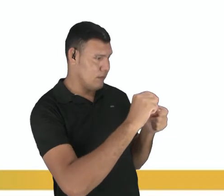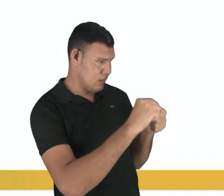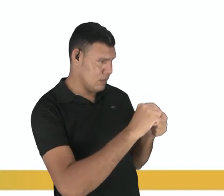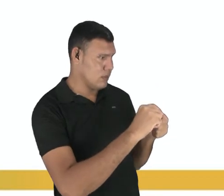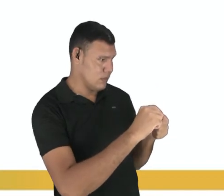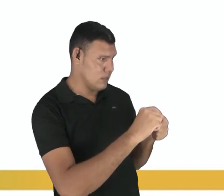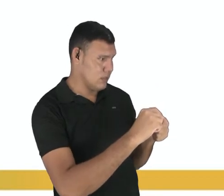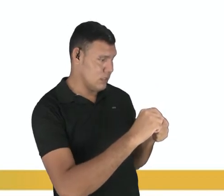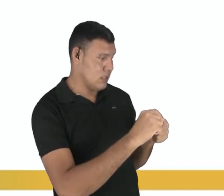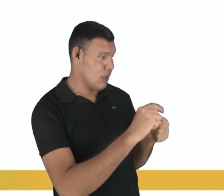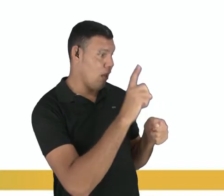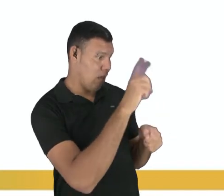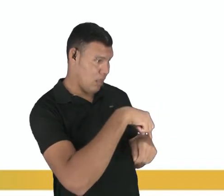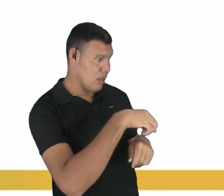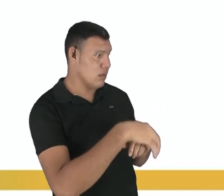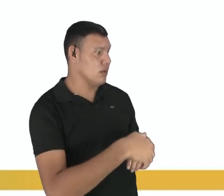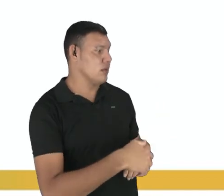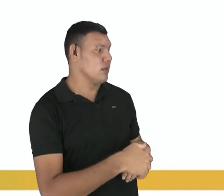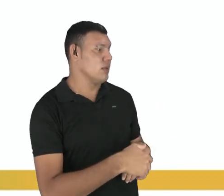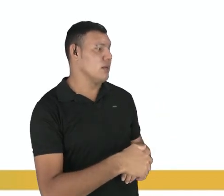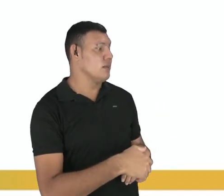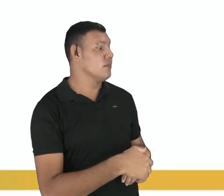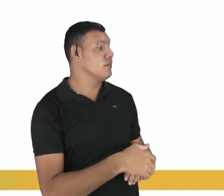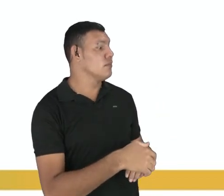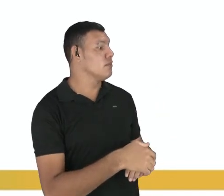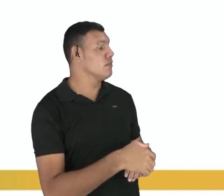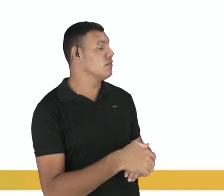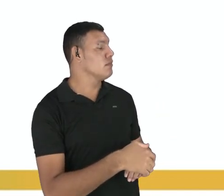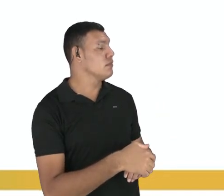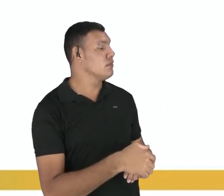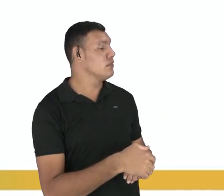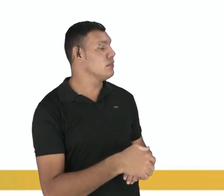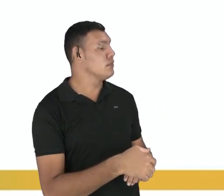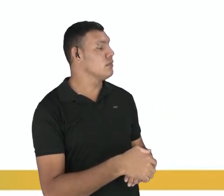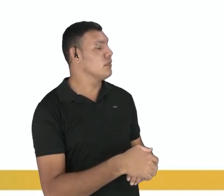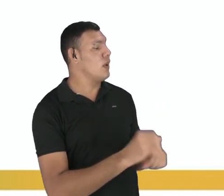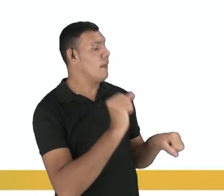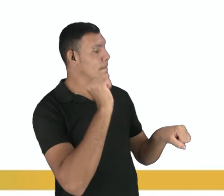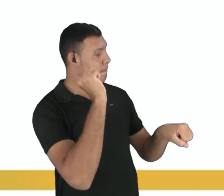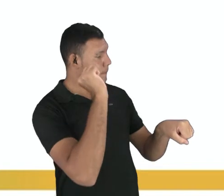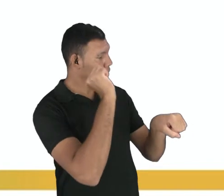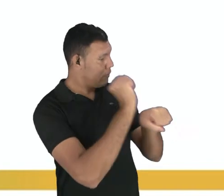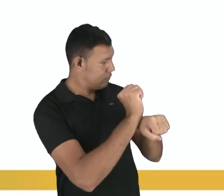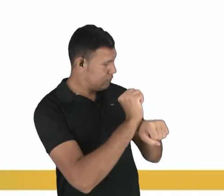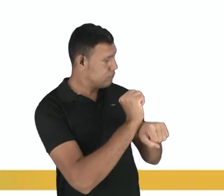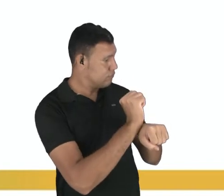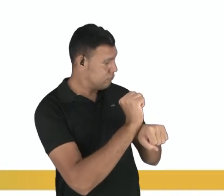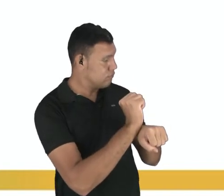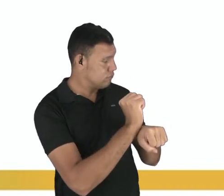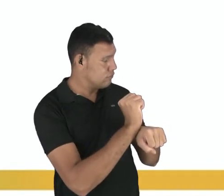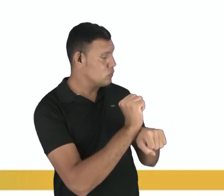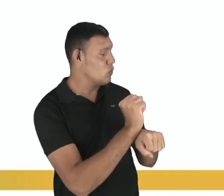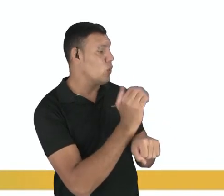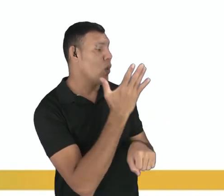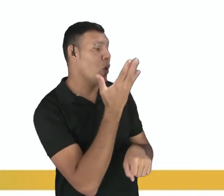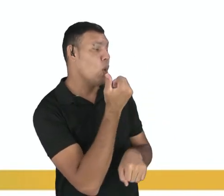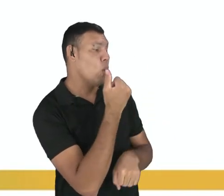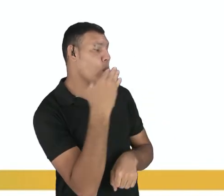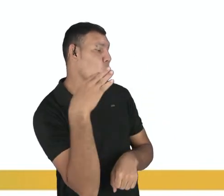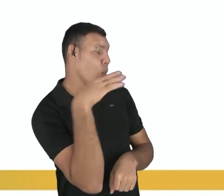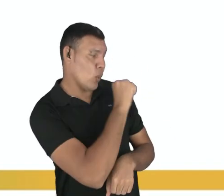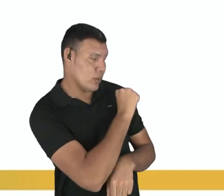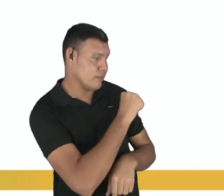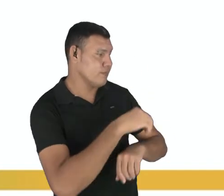fazer, é give up smoking, drinking and fried